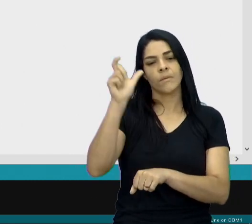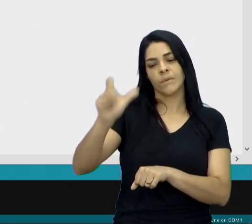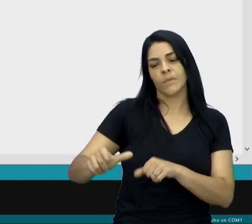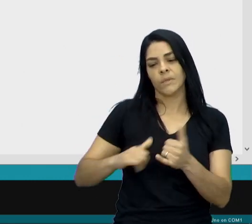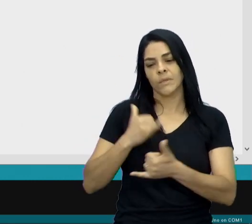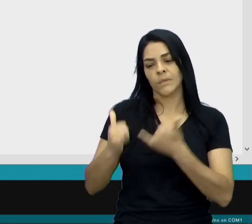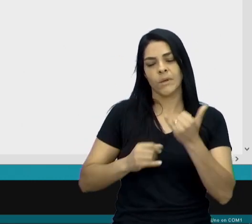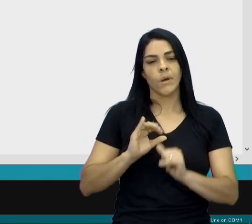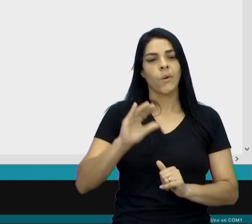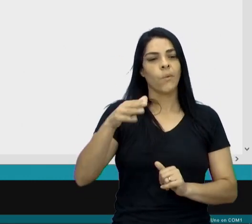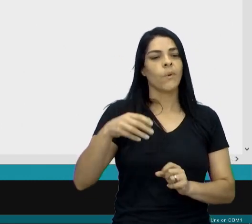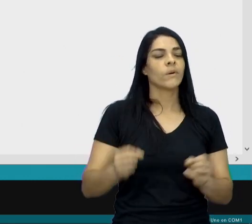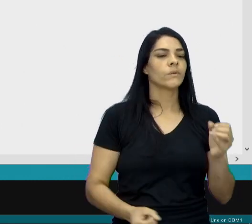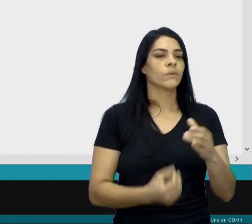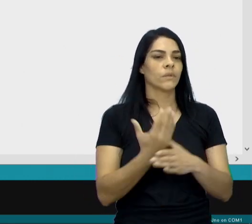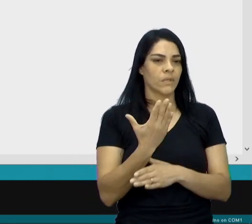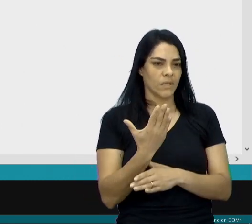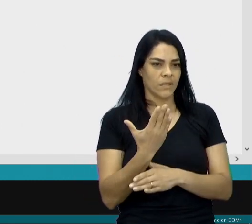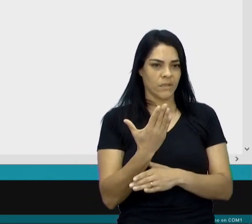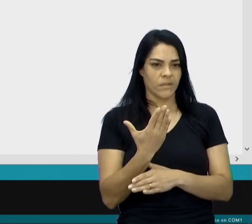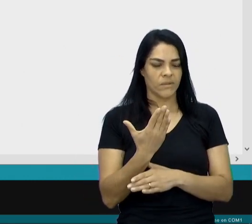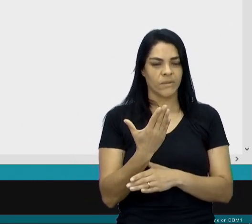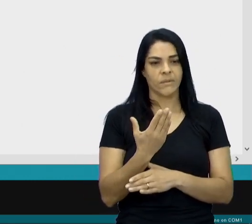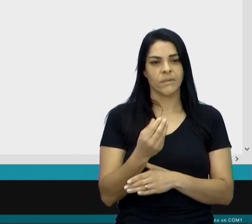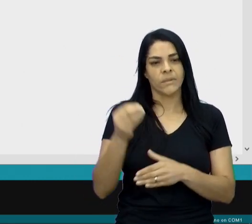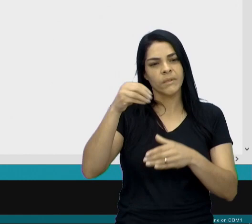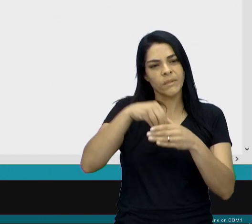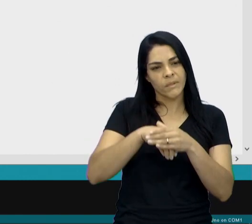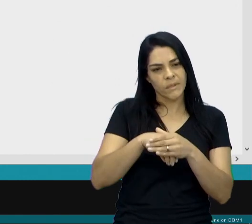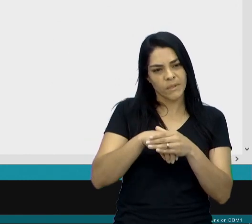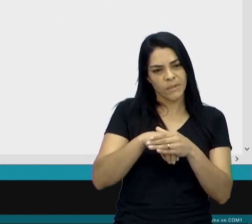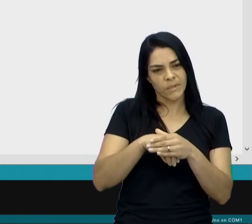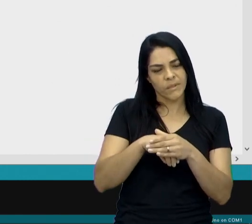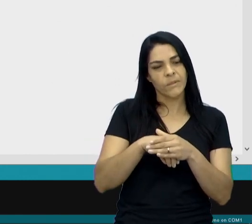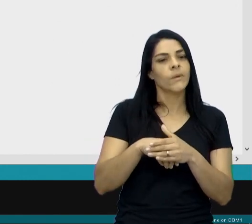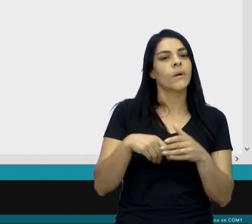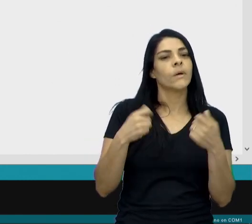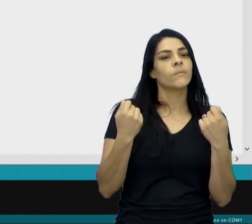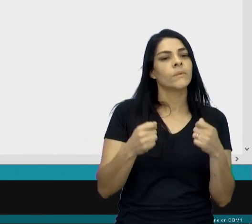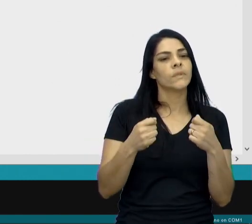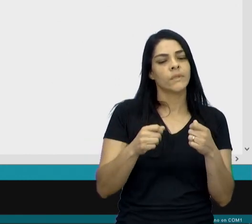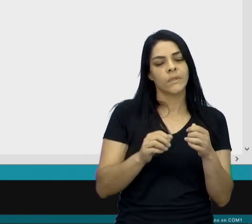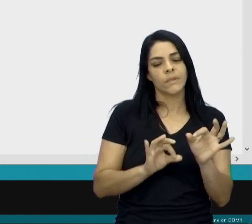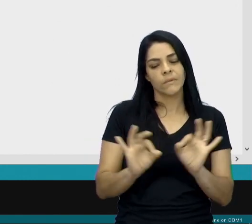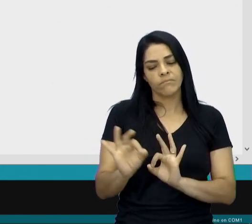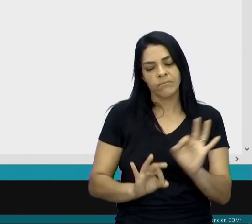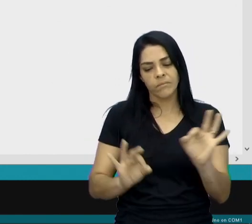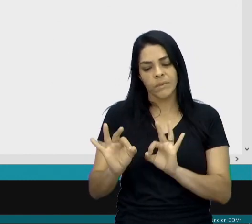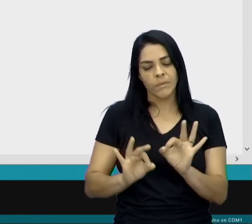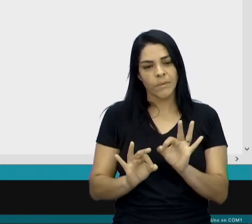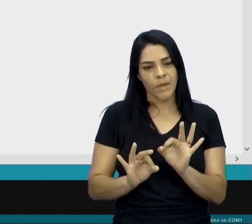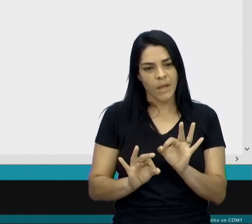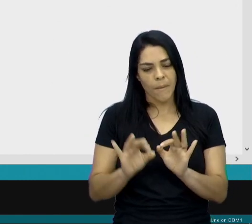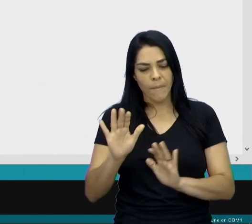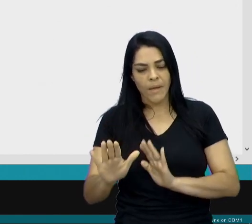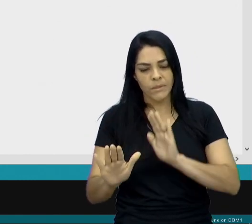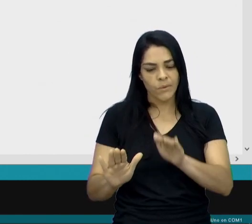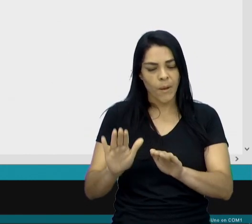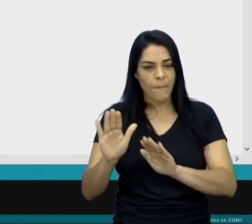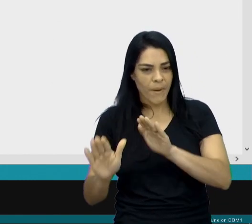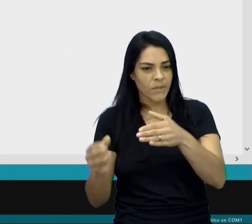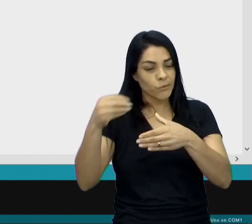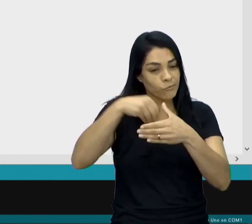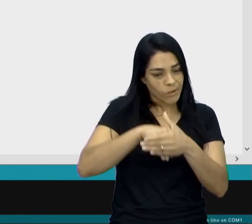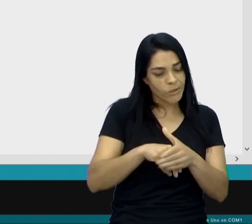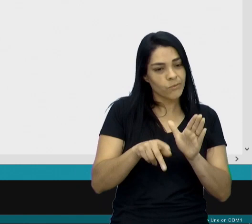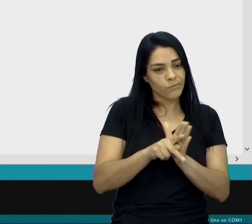Quando você cria isso, aqui dentro do loop, depois você tem que programar o que acontece passo a passo dentro disso, tá bom? Então, olha lá,